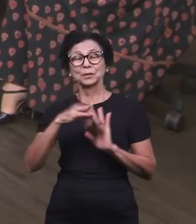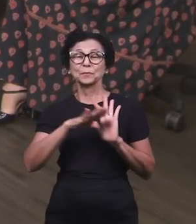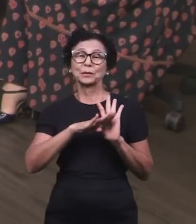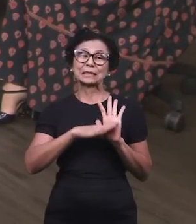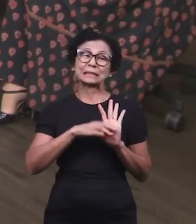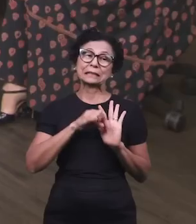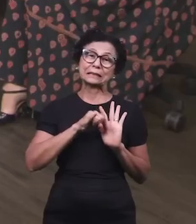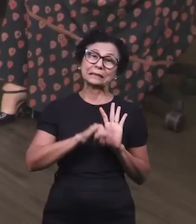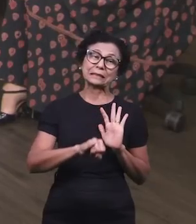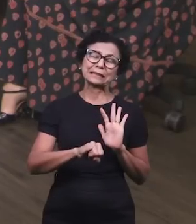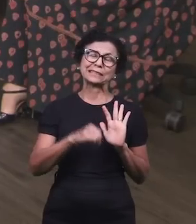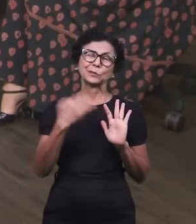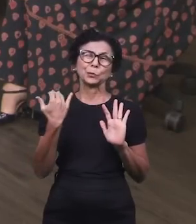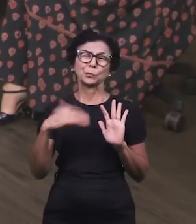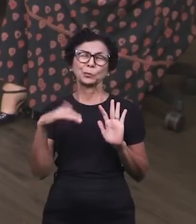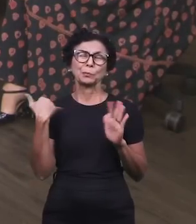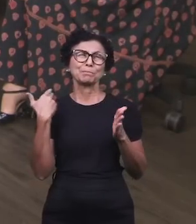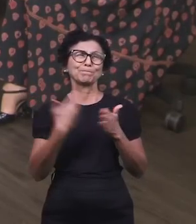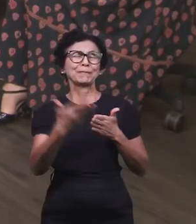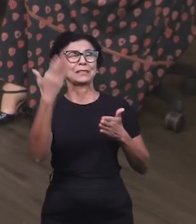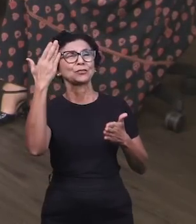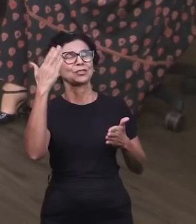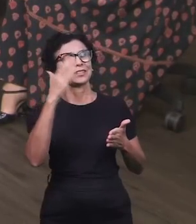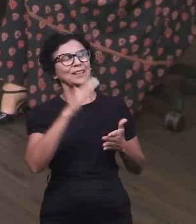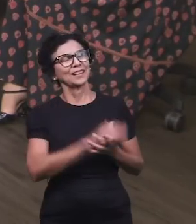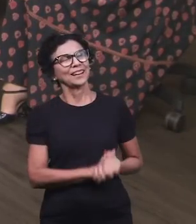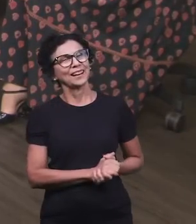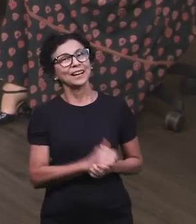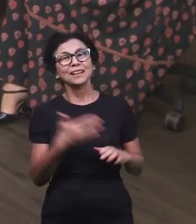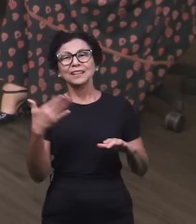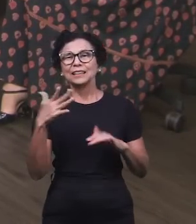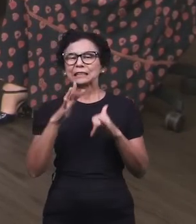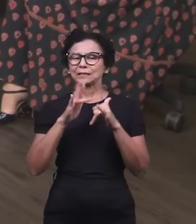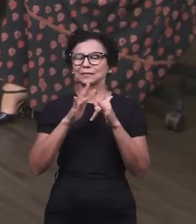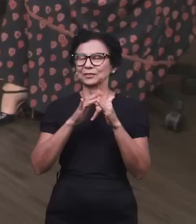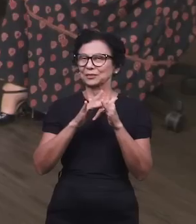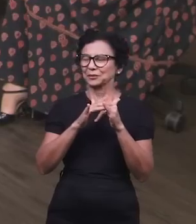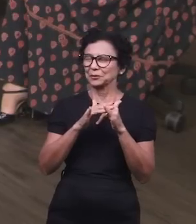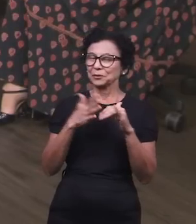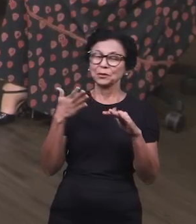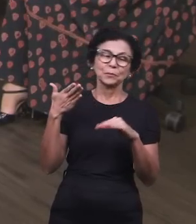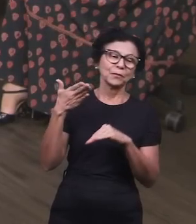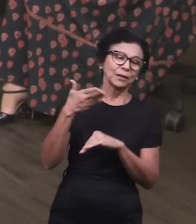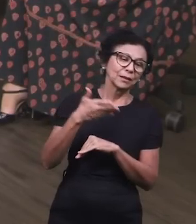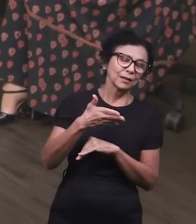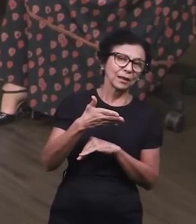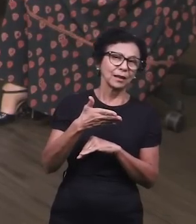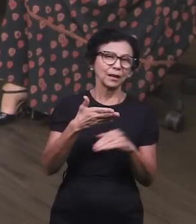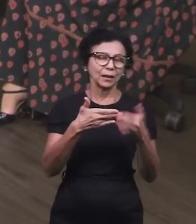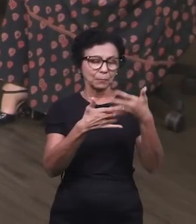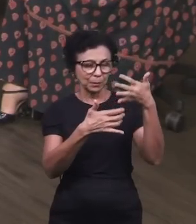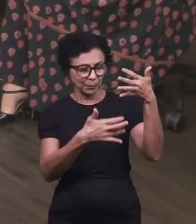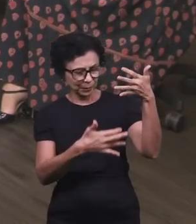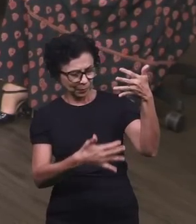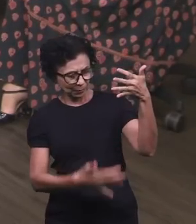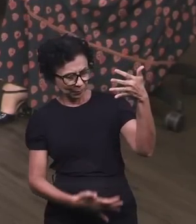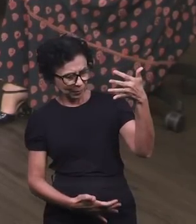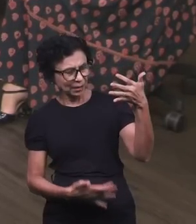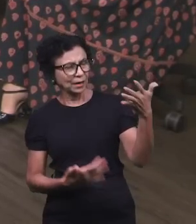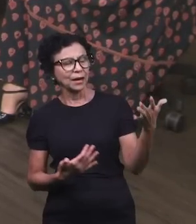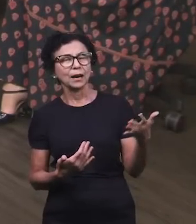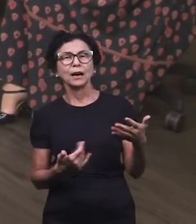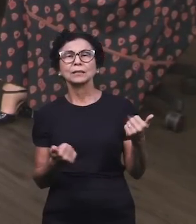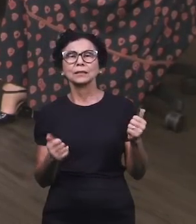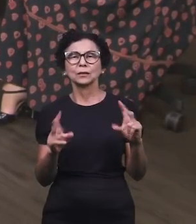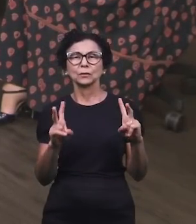algum motivo perdeu alguma edição anterior, vai lá no nosso canal no YouTube, acessa lá, Os Dias da Minha Mocidade, coloca